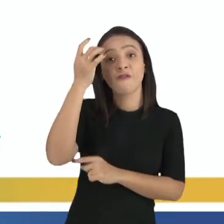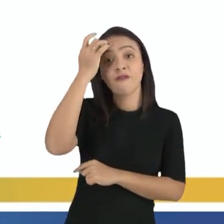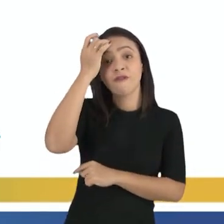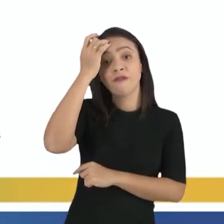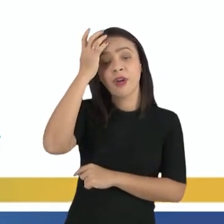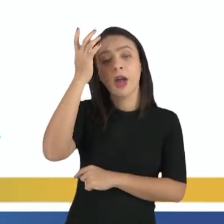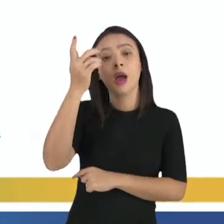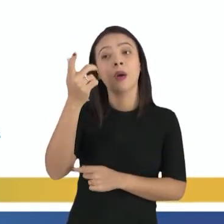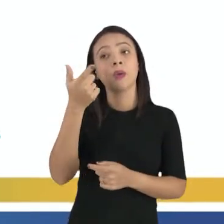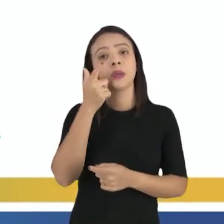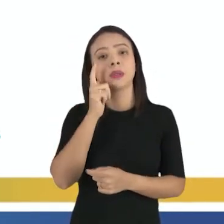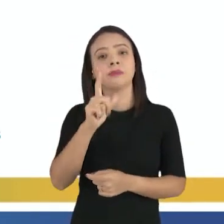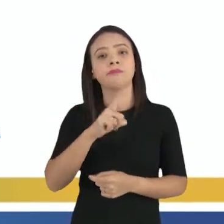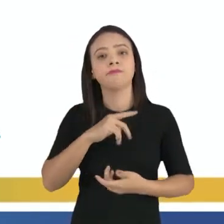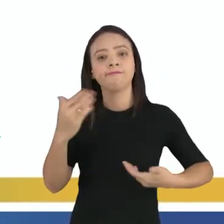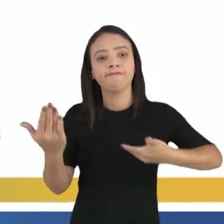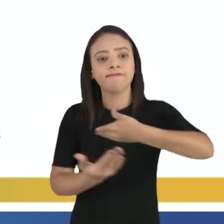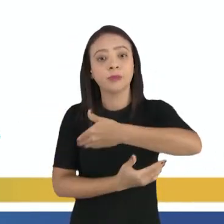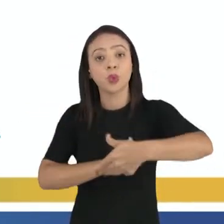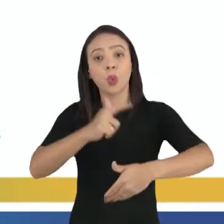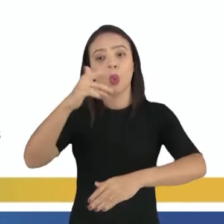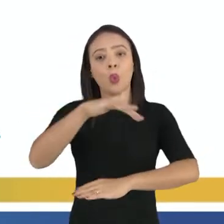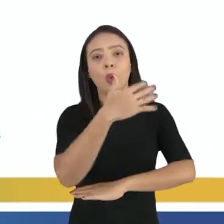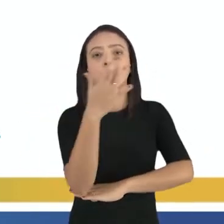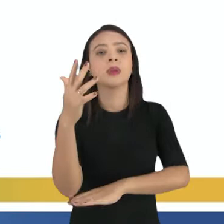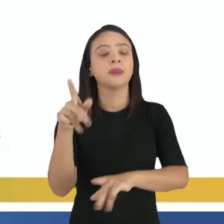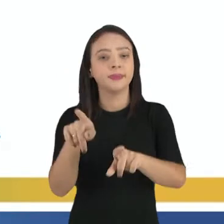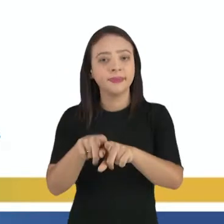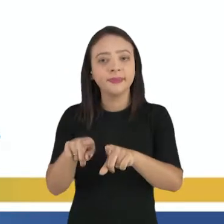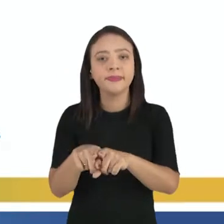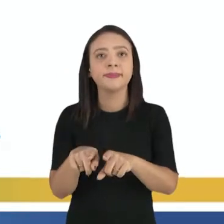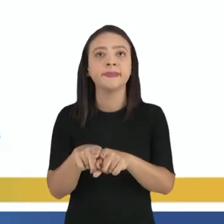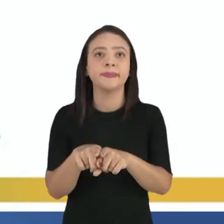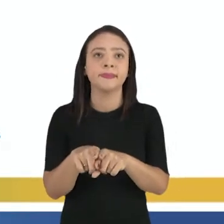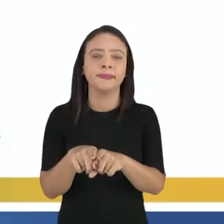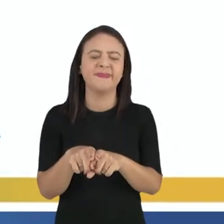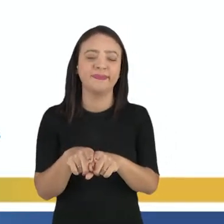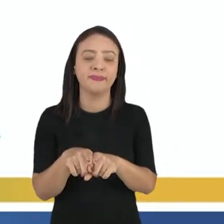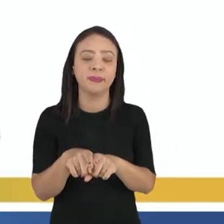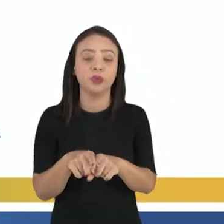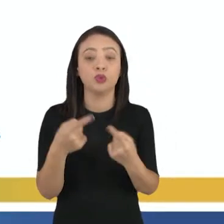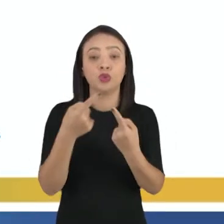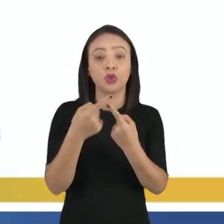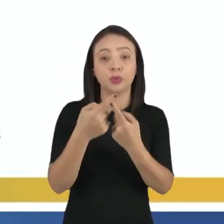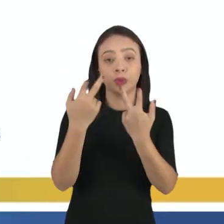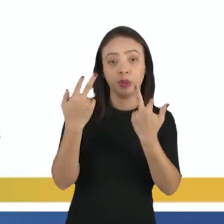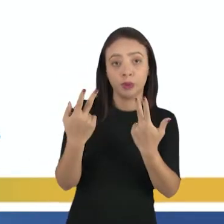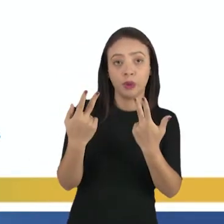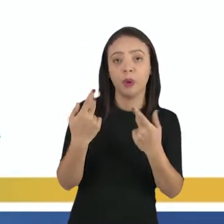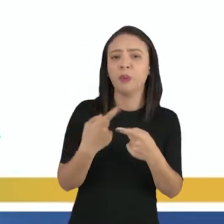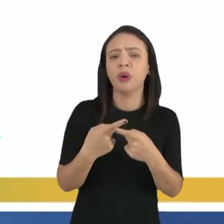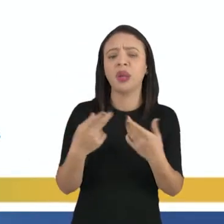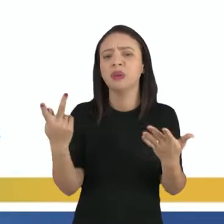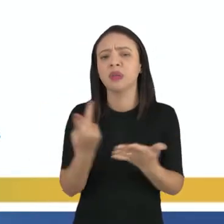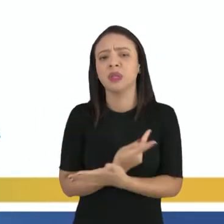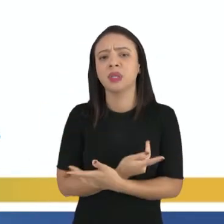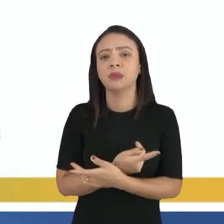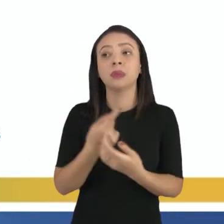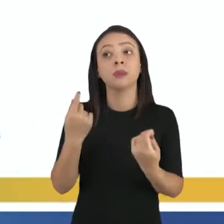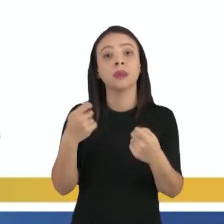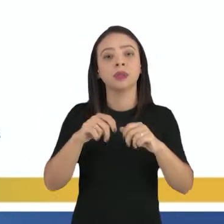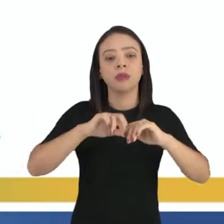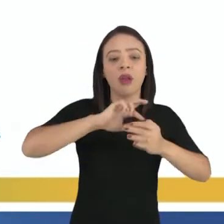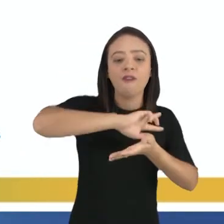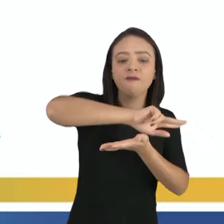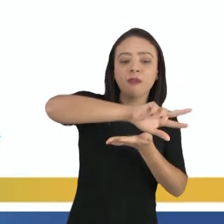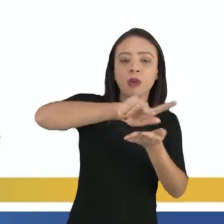ter interação com outros organismos, com outras plantas da mesma espécie. Para que isso, gente? Para aumentar a